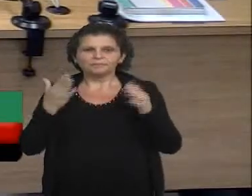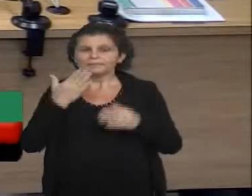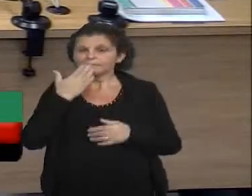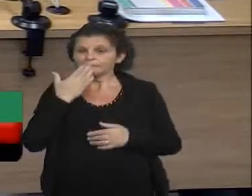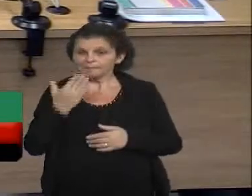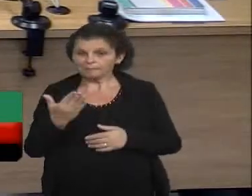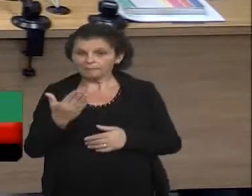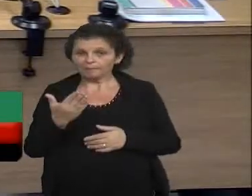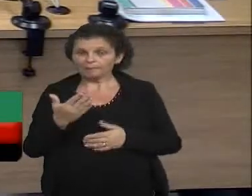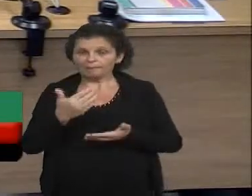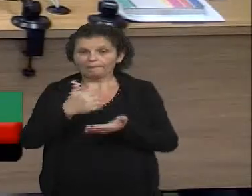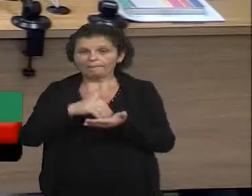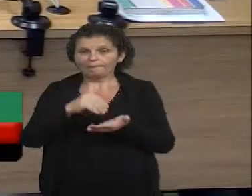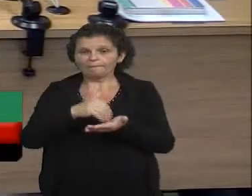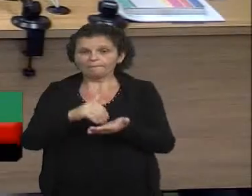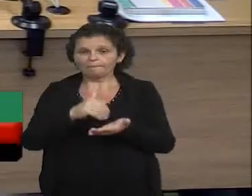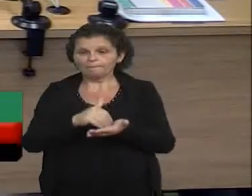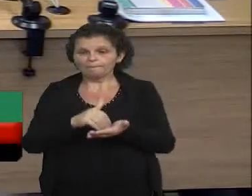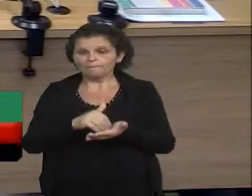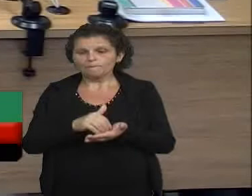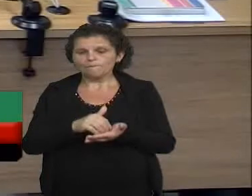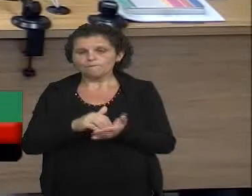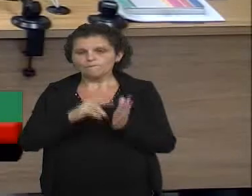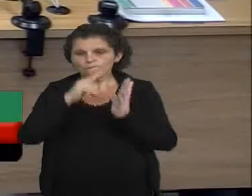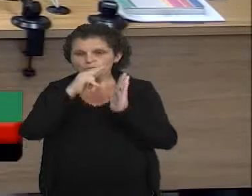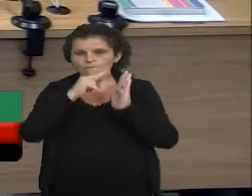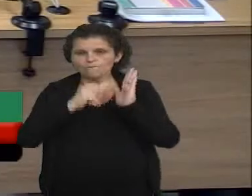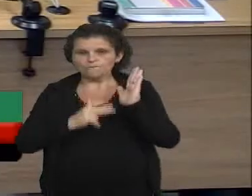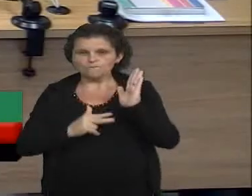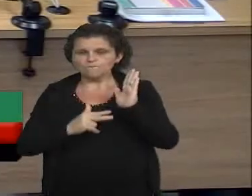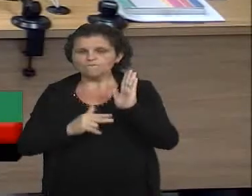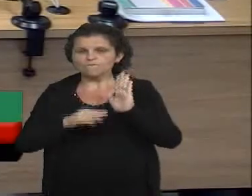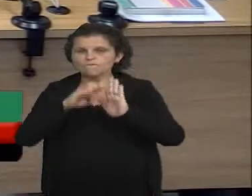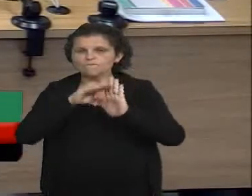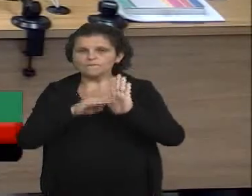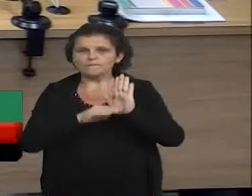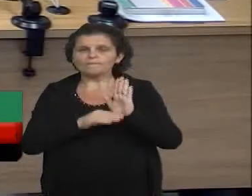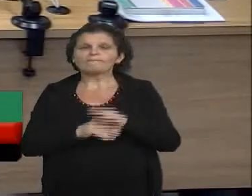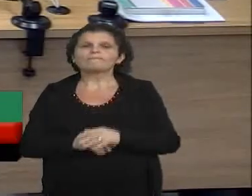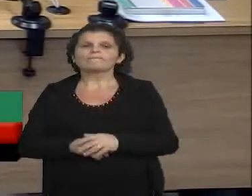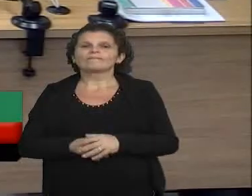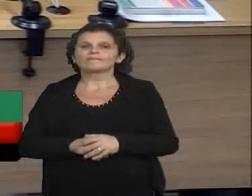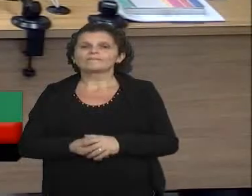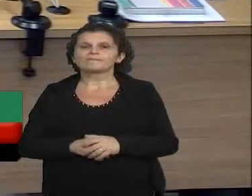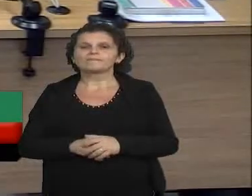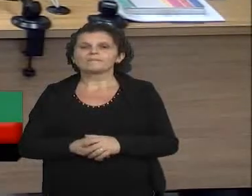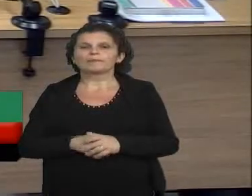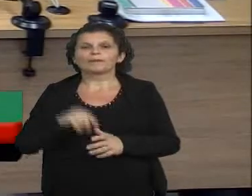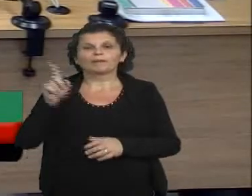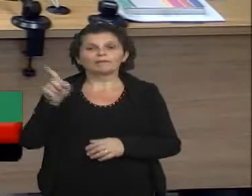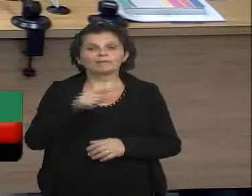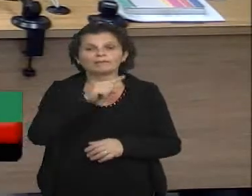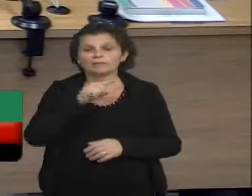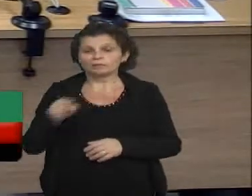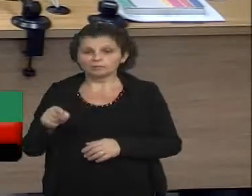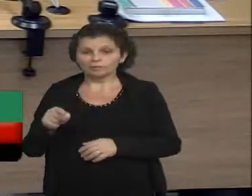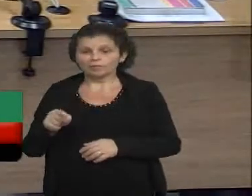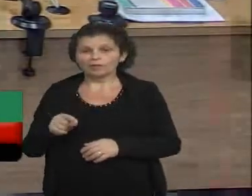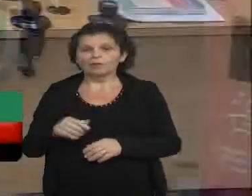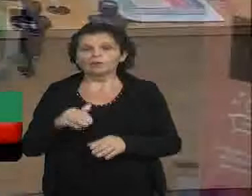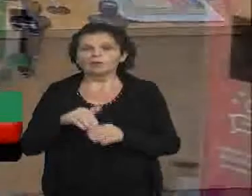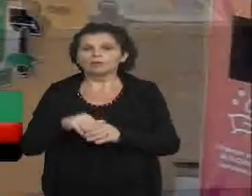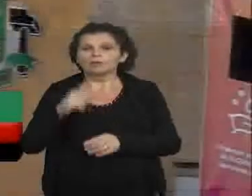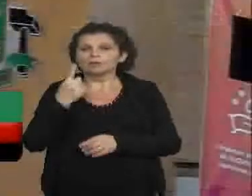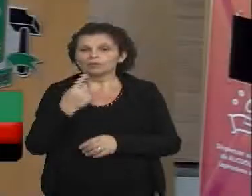Solicito à senhora secretária que proceda à leitura do próximo item. Veto total ao projeto de lei